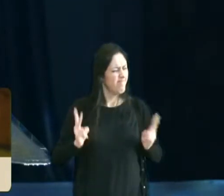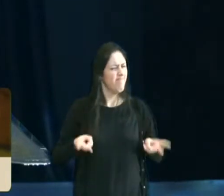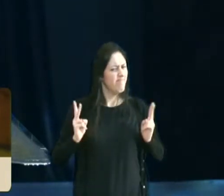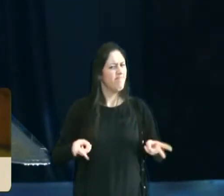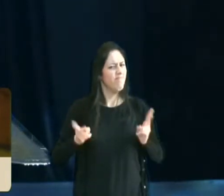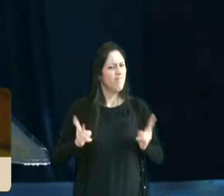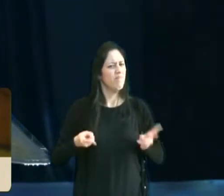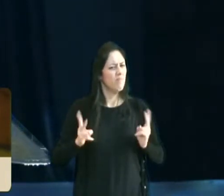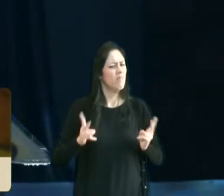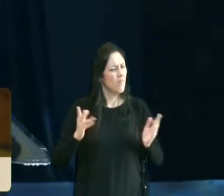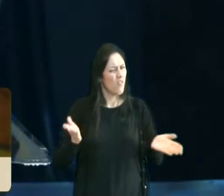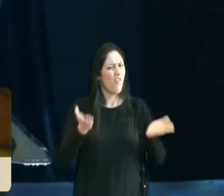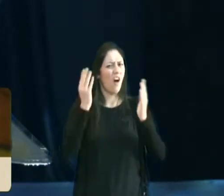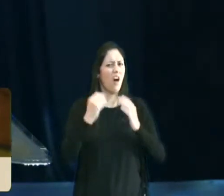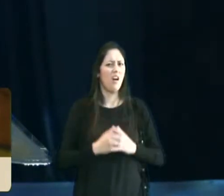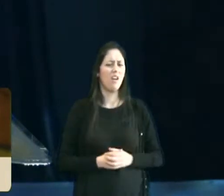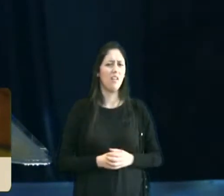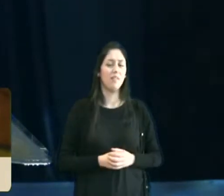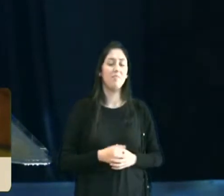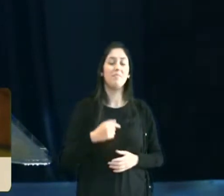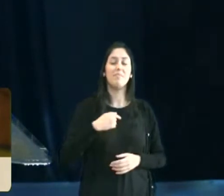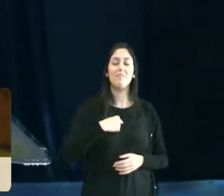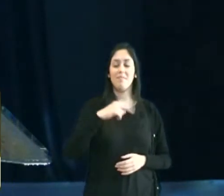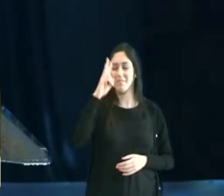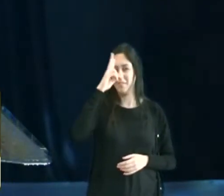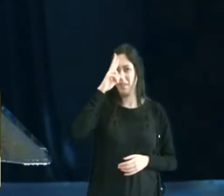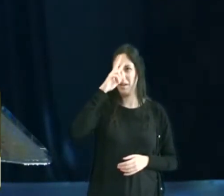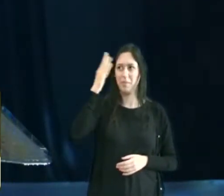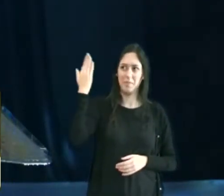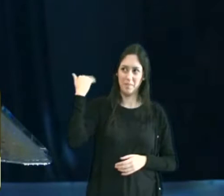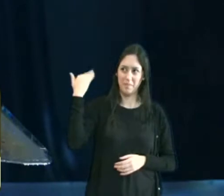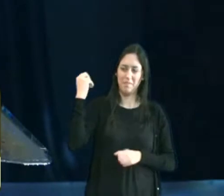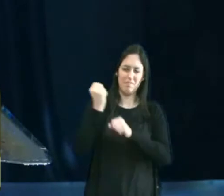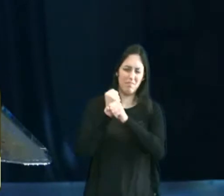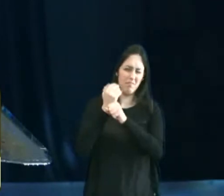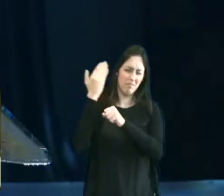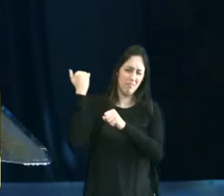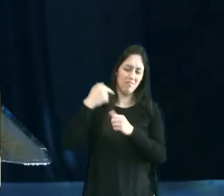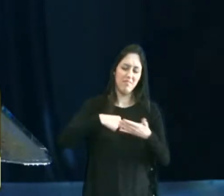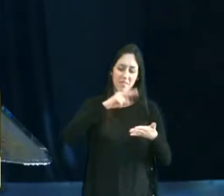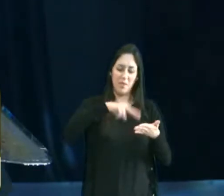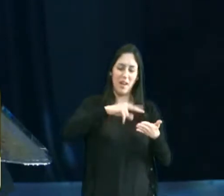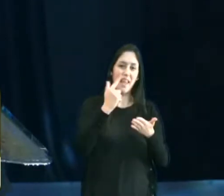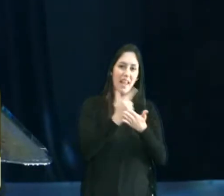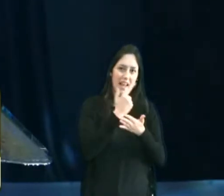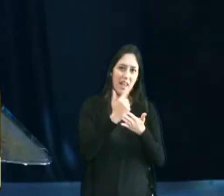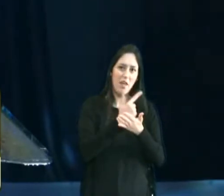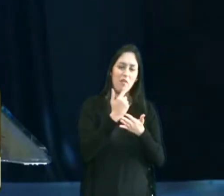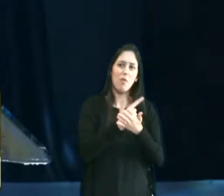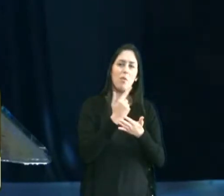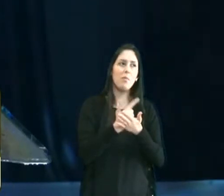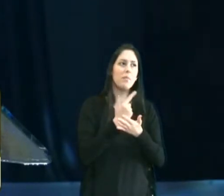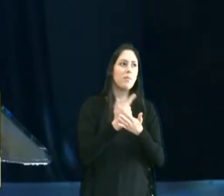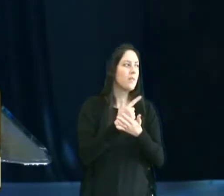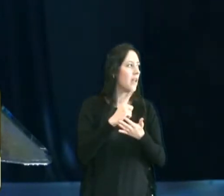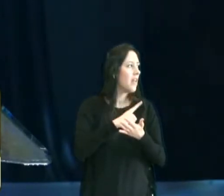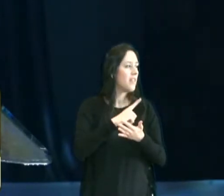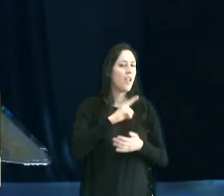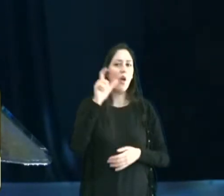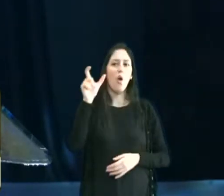Eu li alguns anos atrás o livro do Paul Yanshu, pastor que começou um movimento de células na